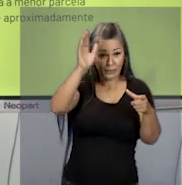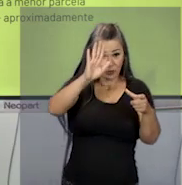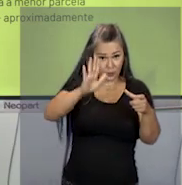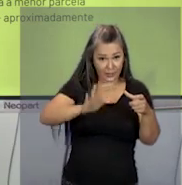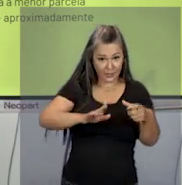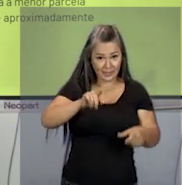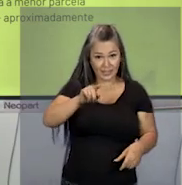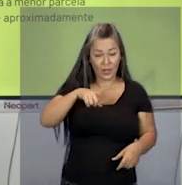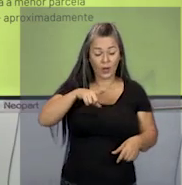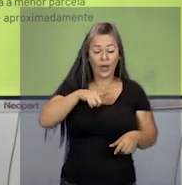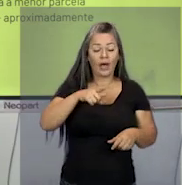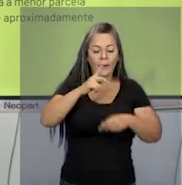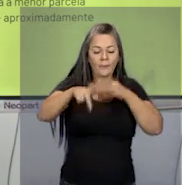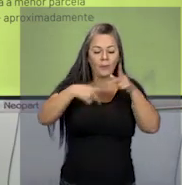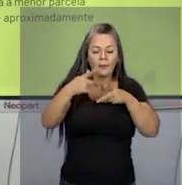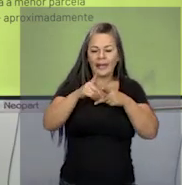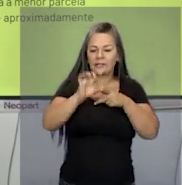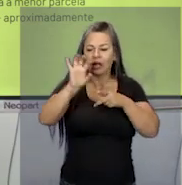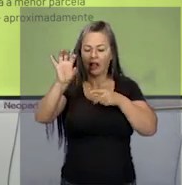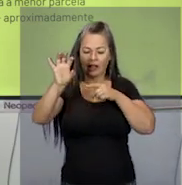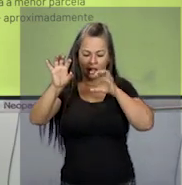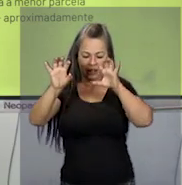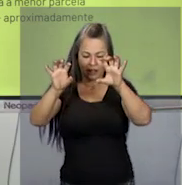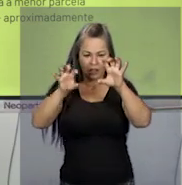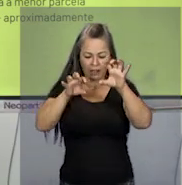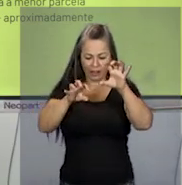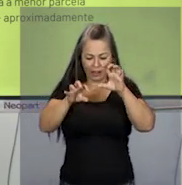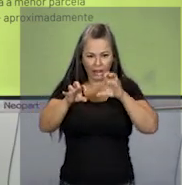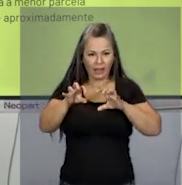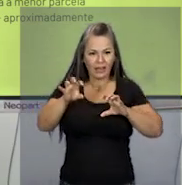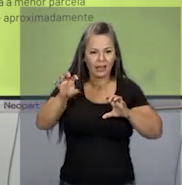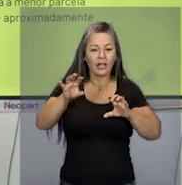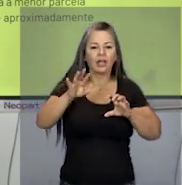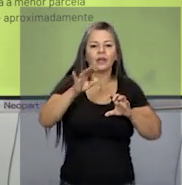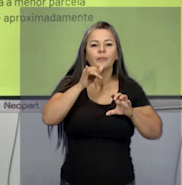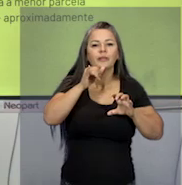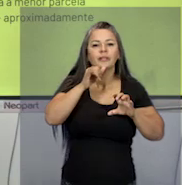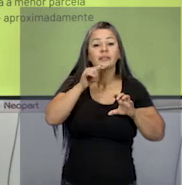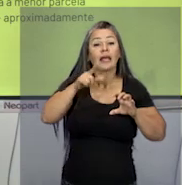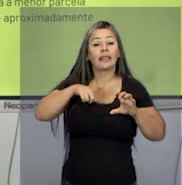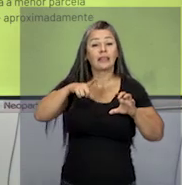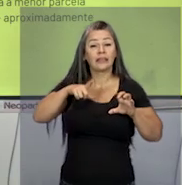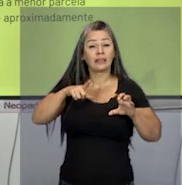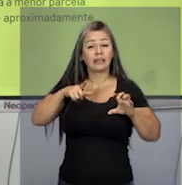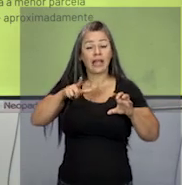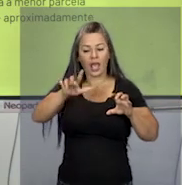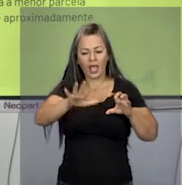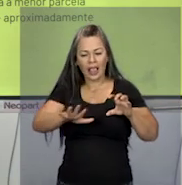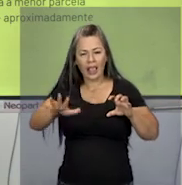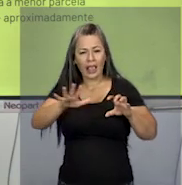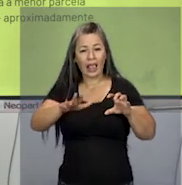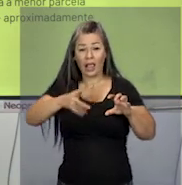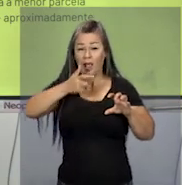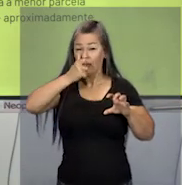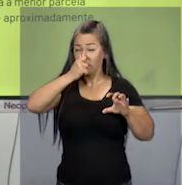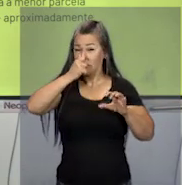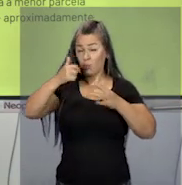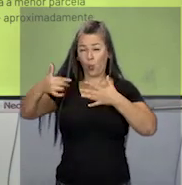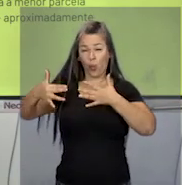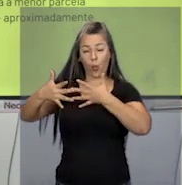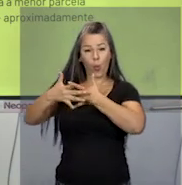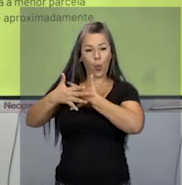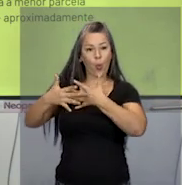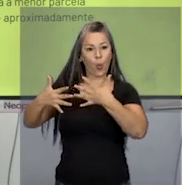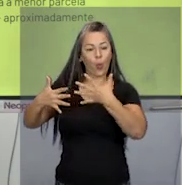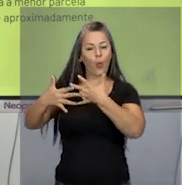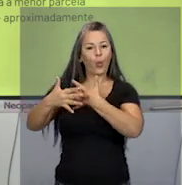ela é muito mal distribuída pelo território. Então, enquanto você tem regiões com grande inchaço populacional, você tem outras